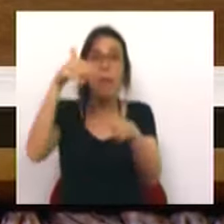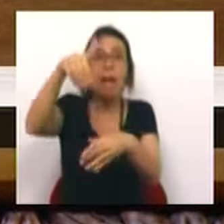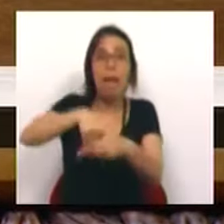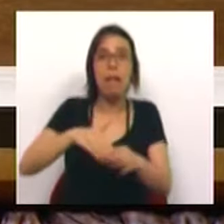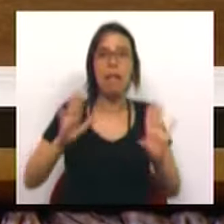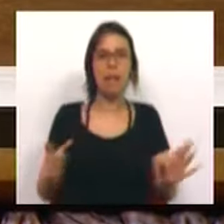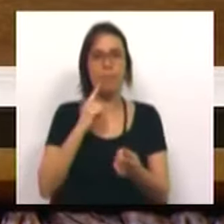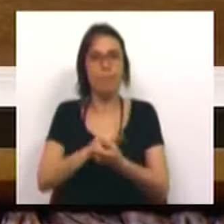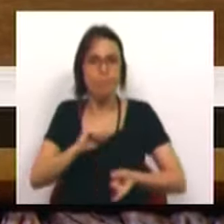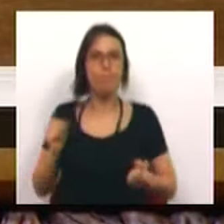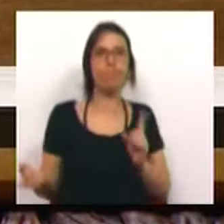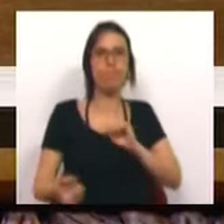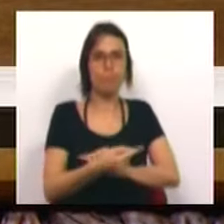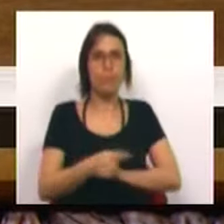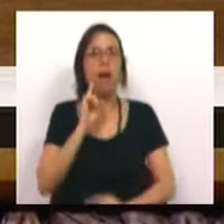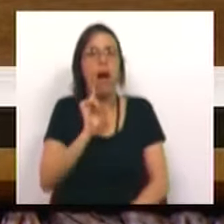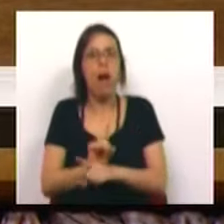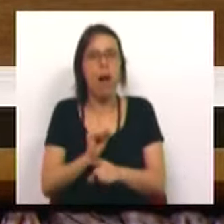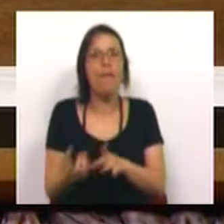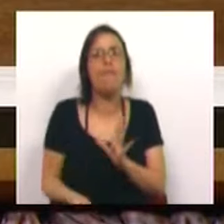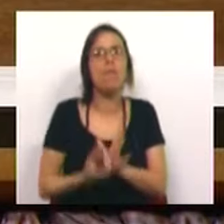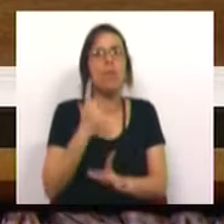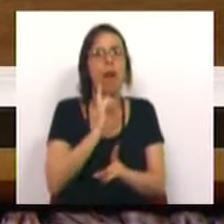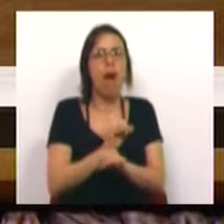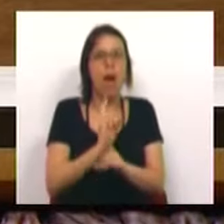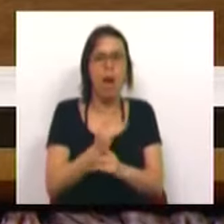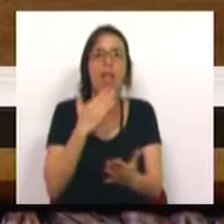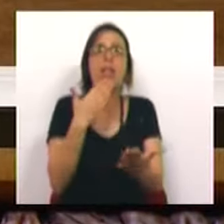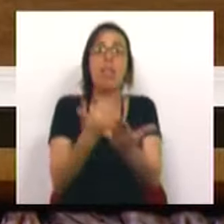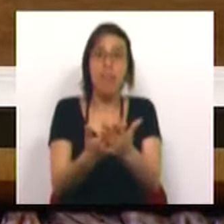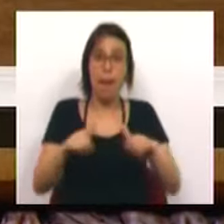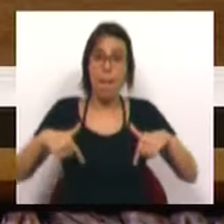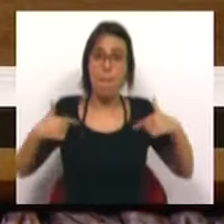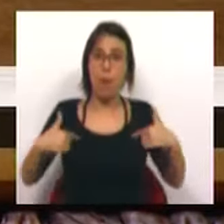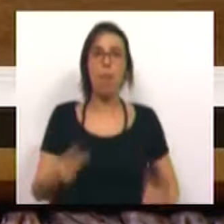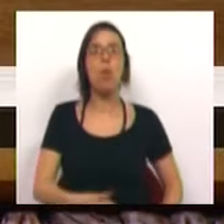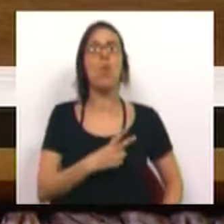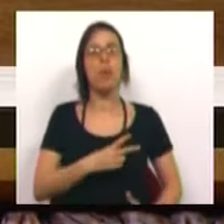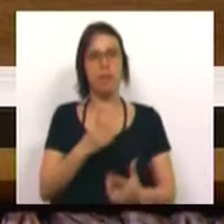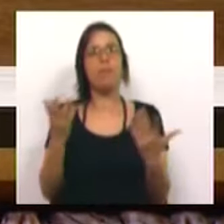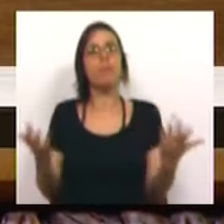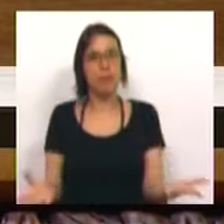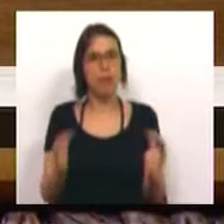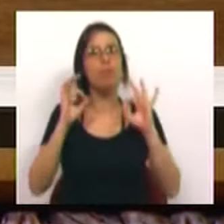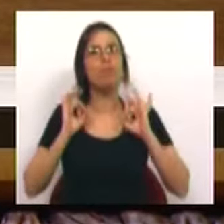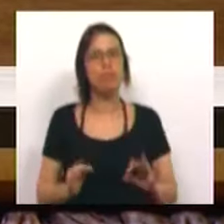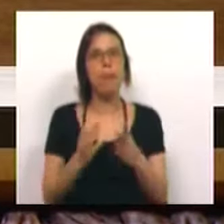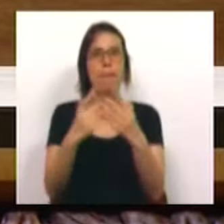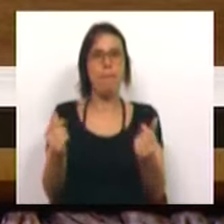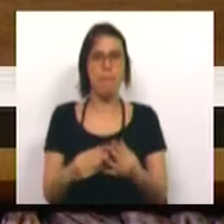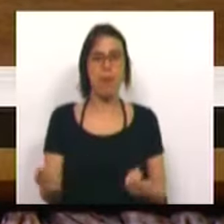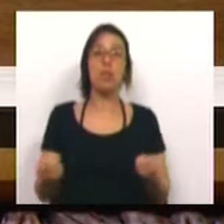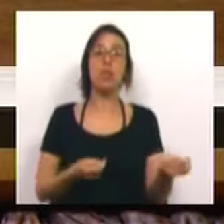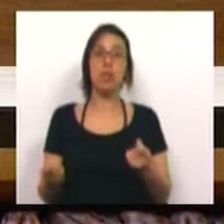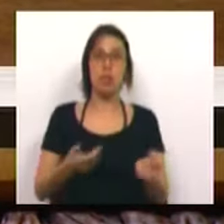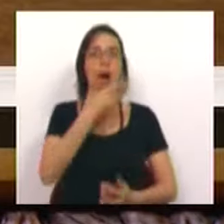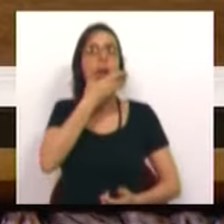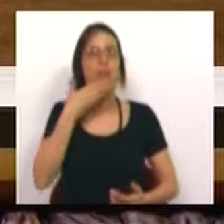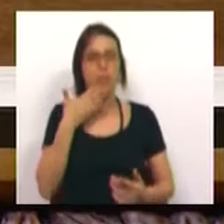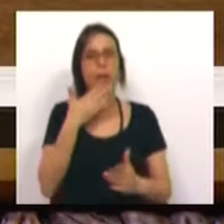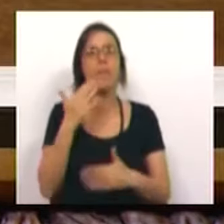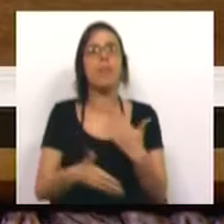interna, revertendo o regime fundacional, dotando as instituições de ensino superior de meios de gestão ágeis